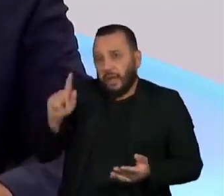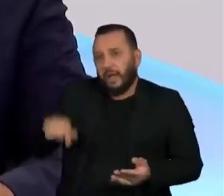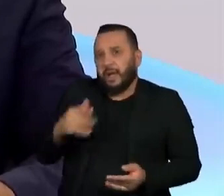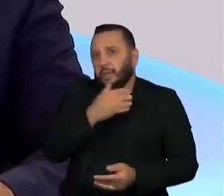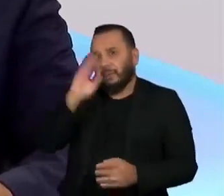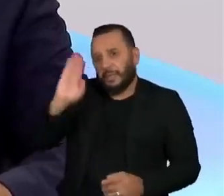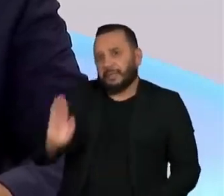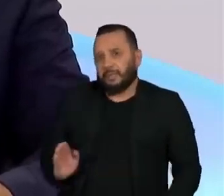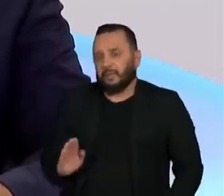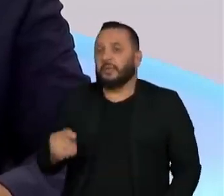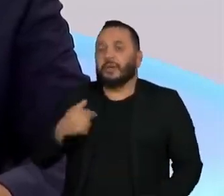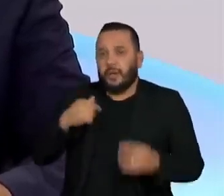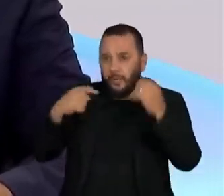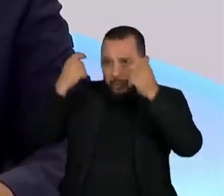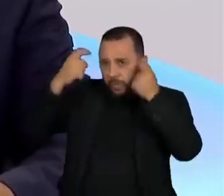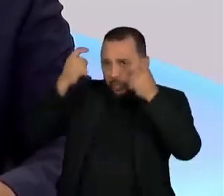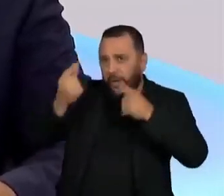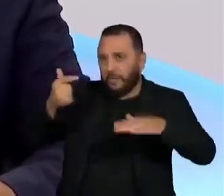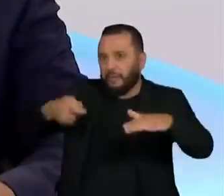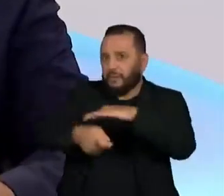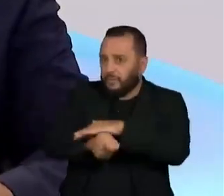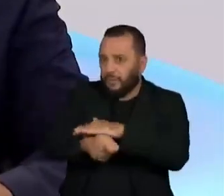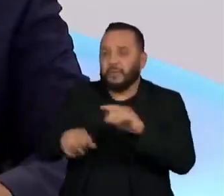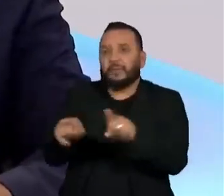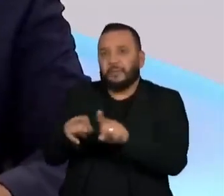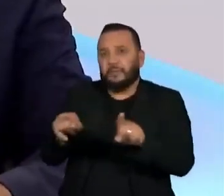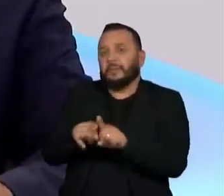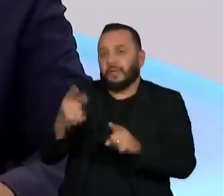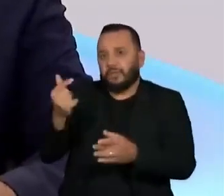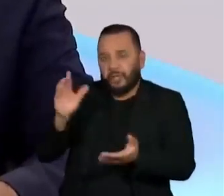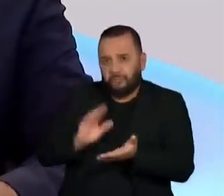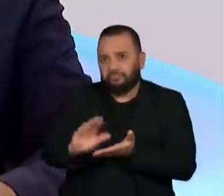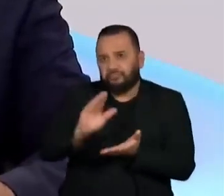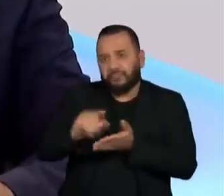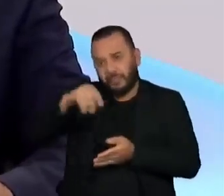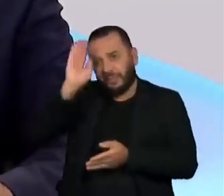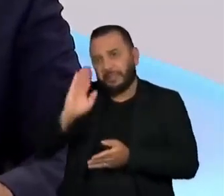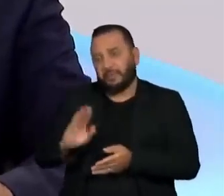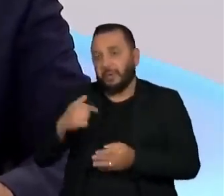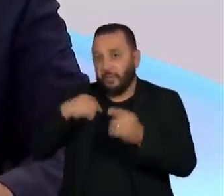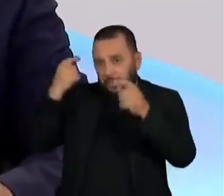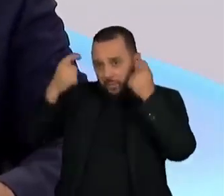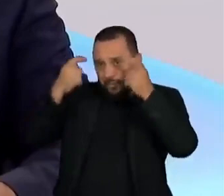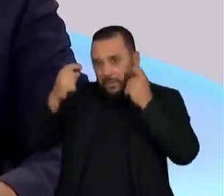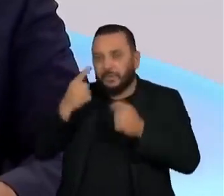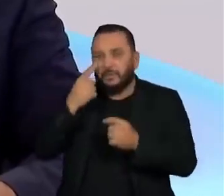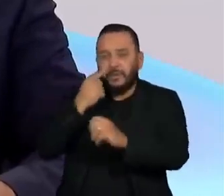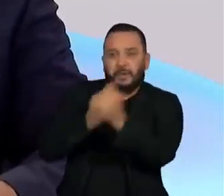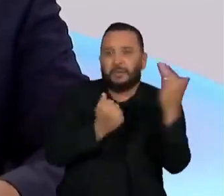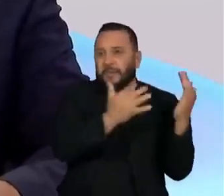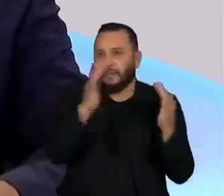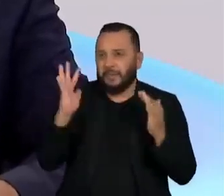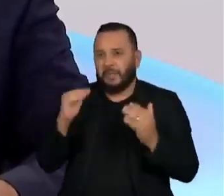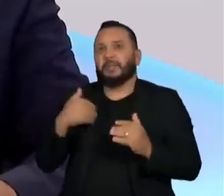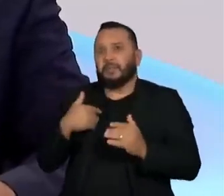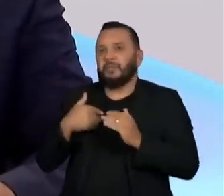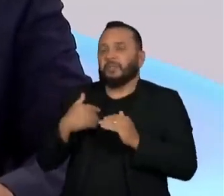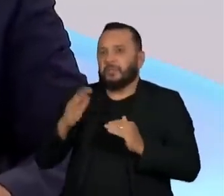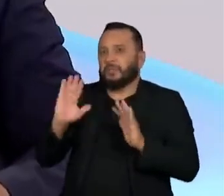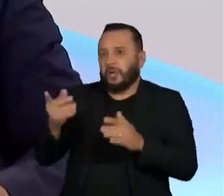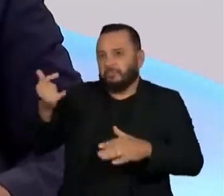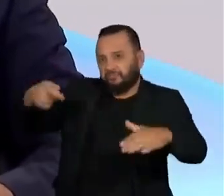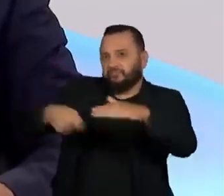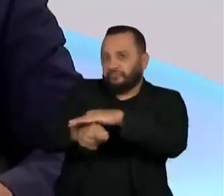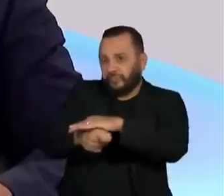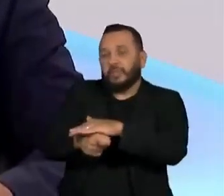Olha como eu tô preocupado com o investimento com entrada de recurso no país então por exemplo quando a gente começou a ver que a parte do meio ambiente poderia custar entrar de